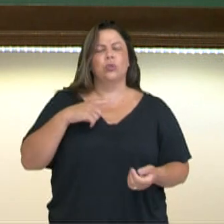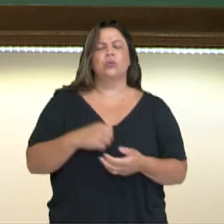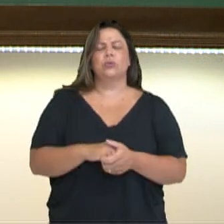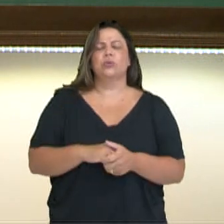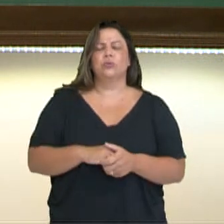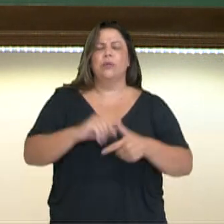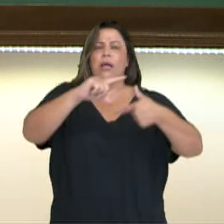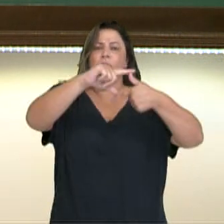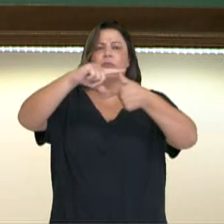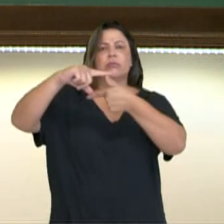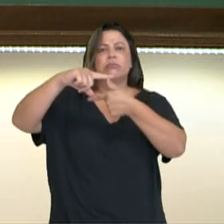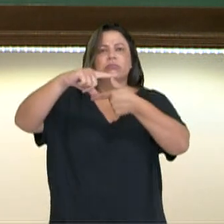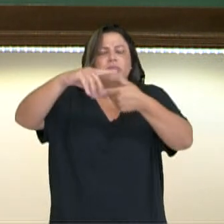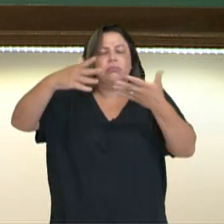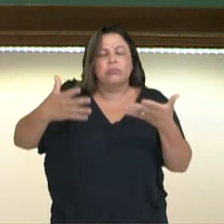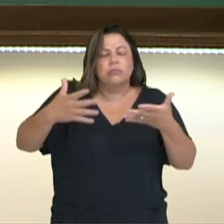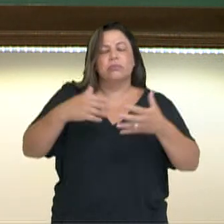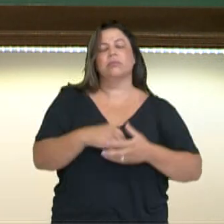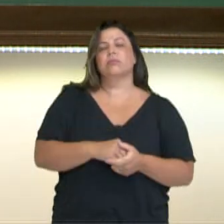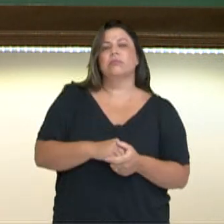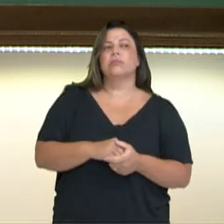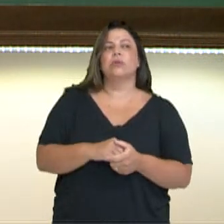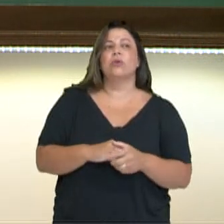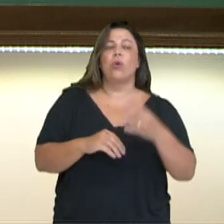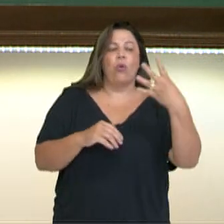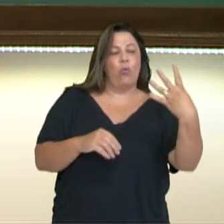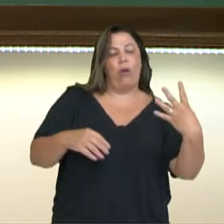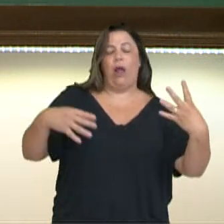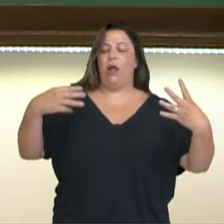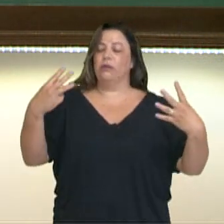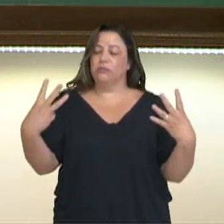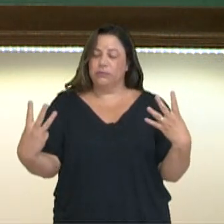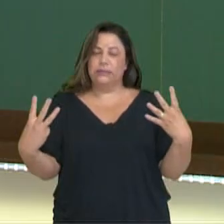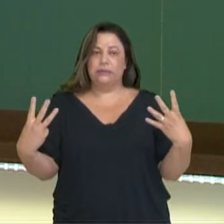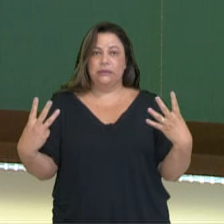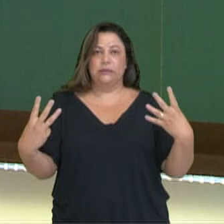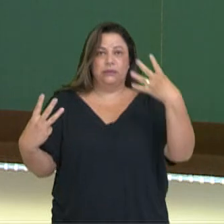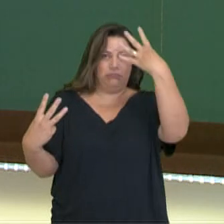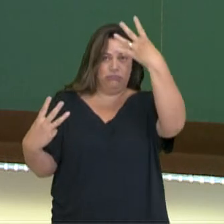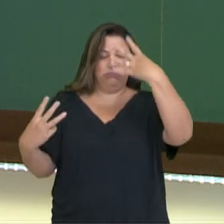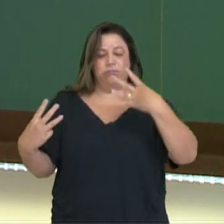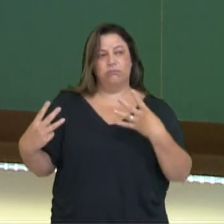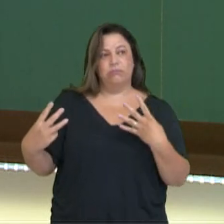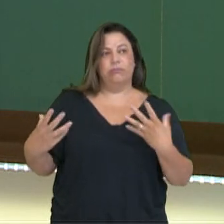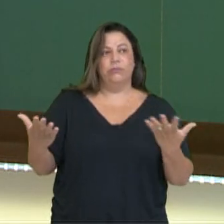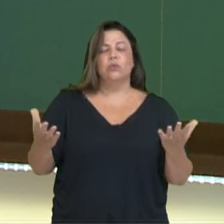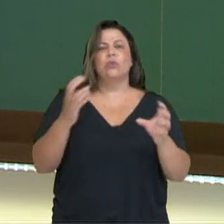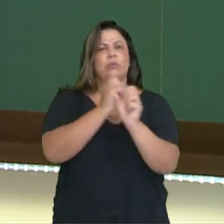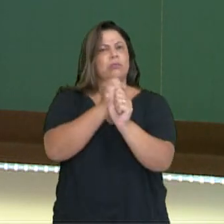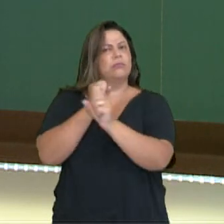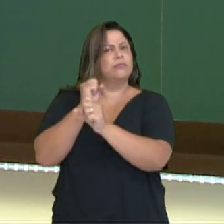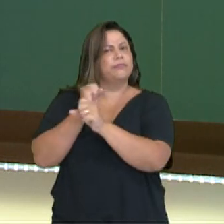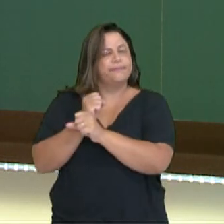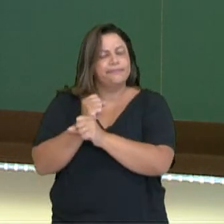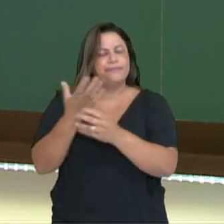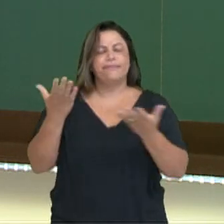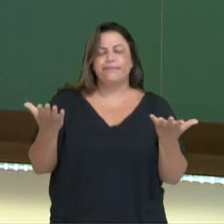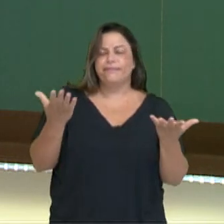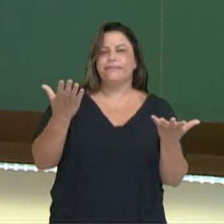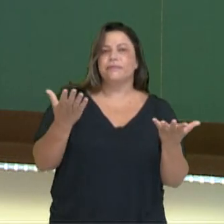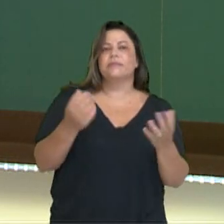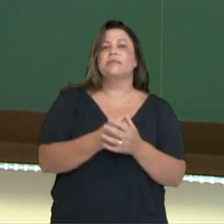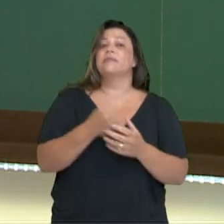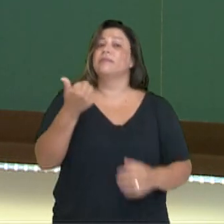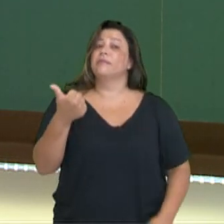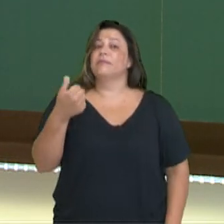4 por 3, qual que vai ser o perímetro da figura? 4 mais 3 mais 4 mais 3. E a soma vai dar quanto? 14. Então,